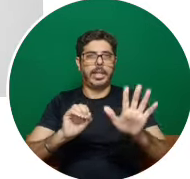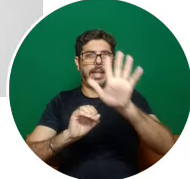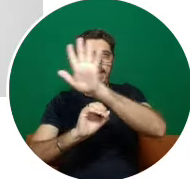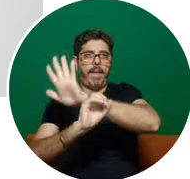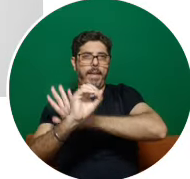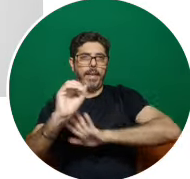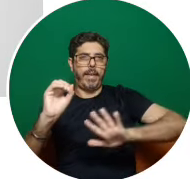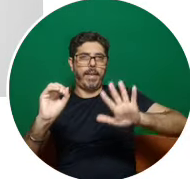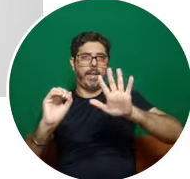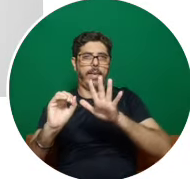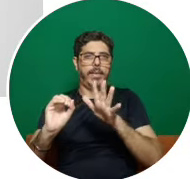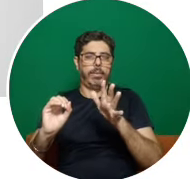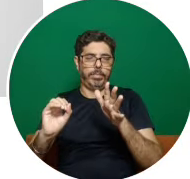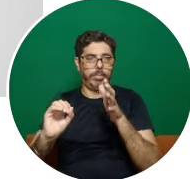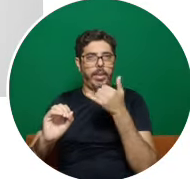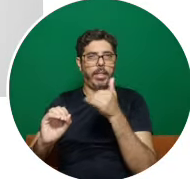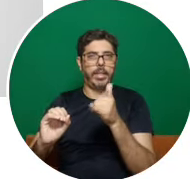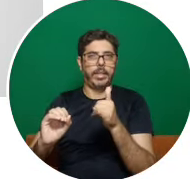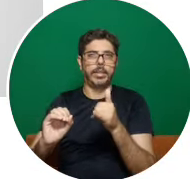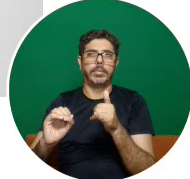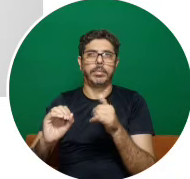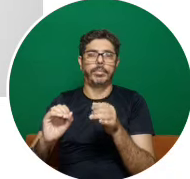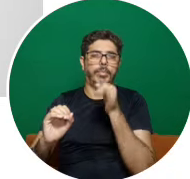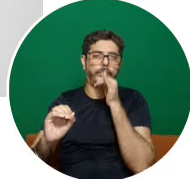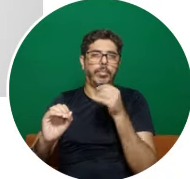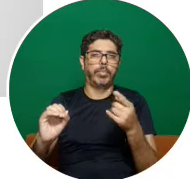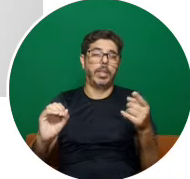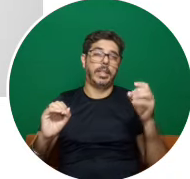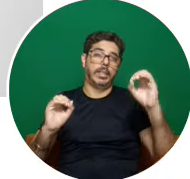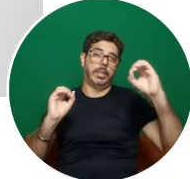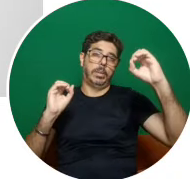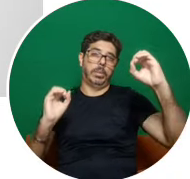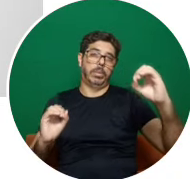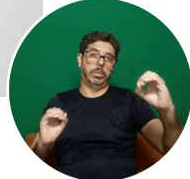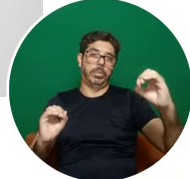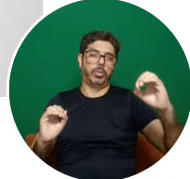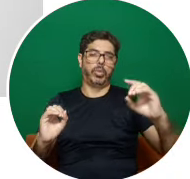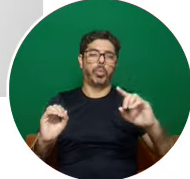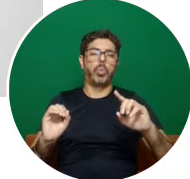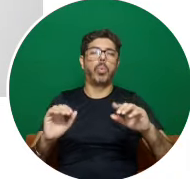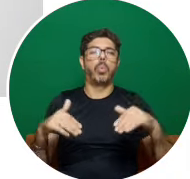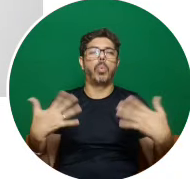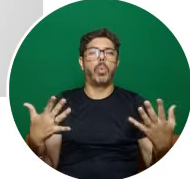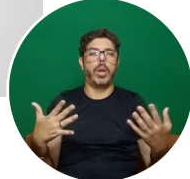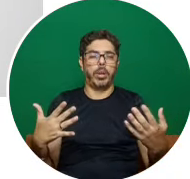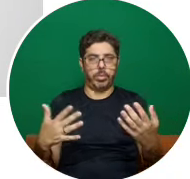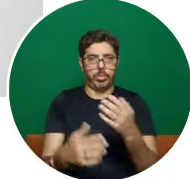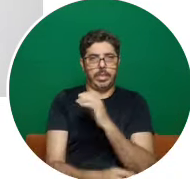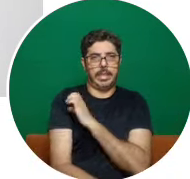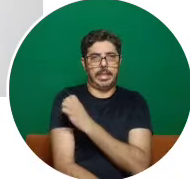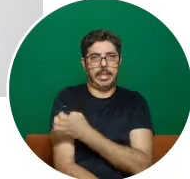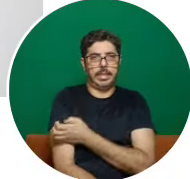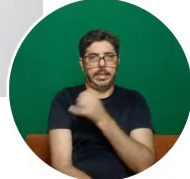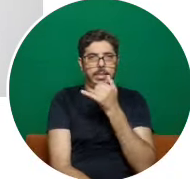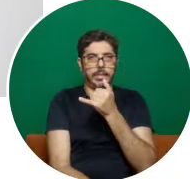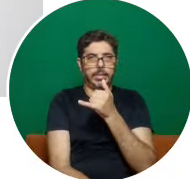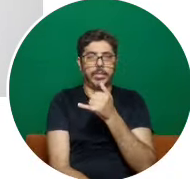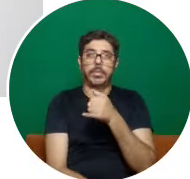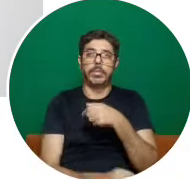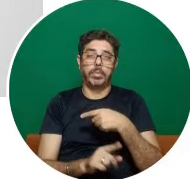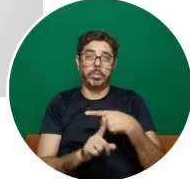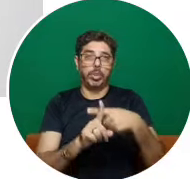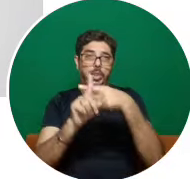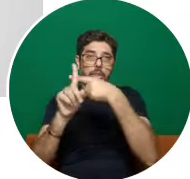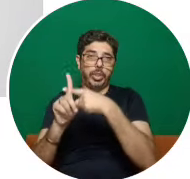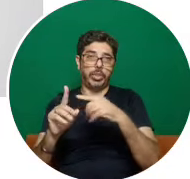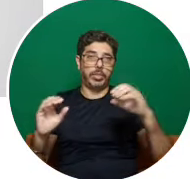O potencial é útil porque nós podemos usá-lo para classificar as posições de um campo elétrico. Com isso, nós podemos